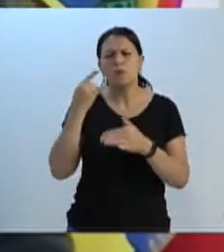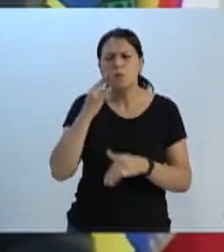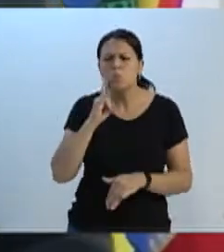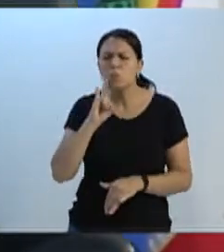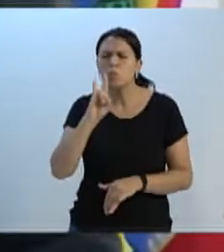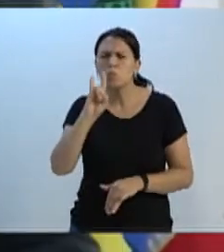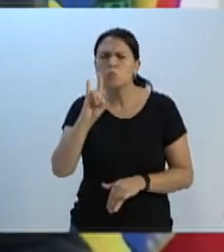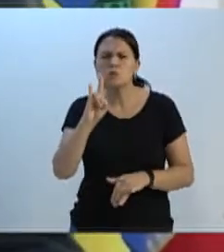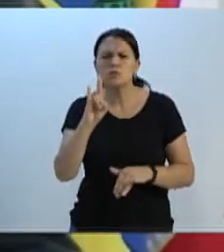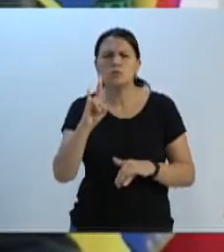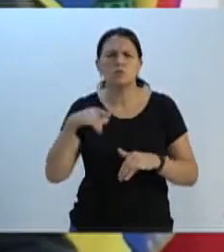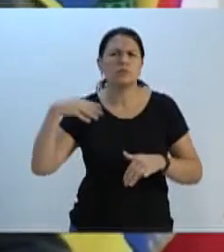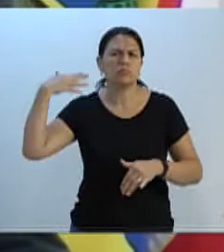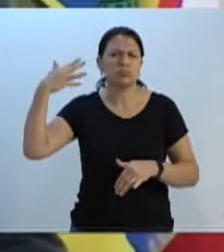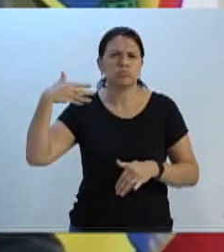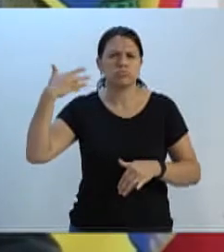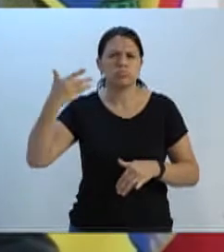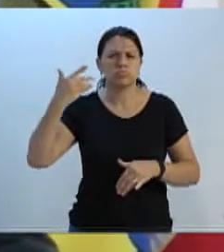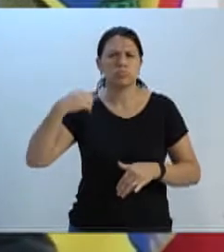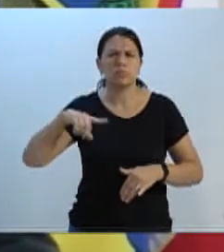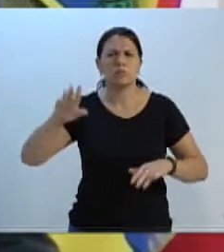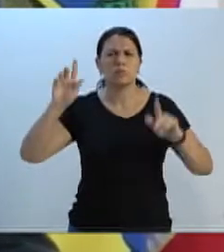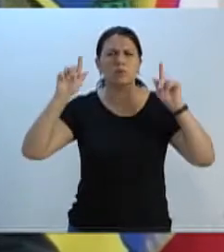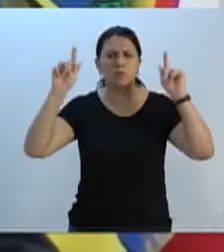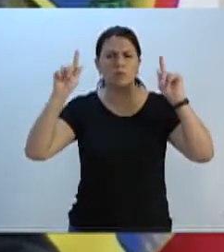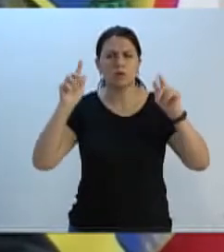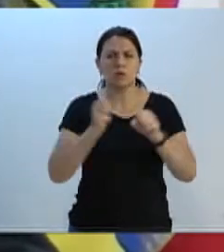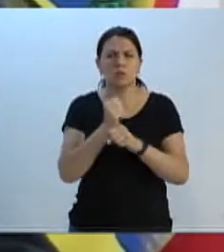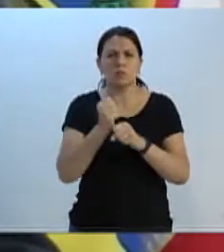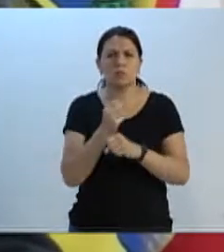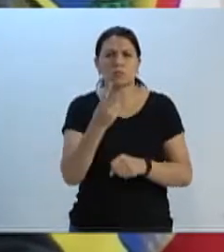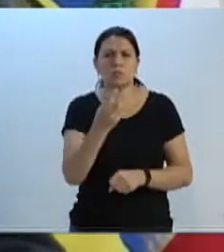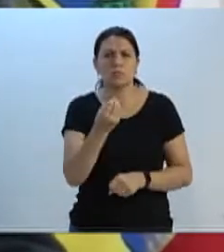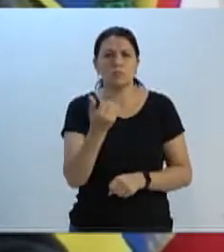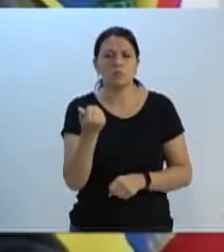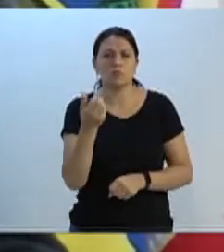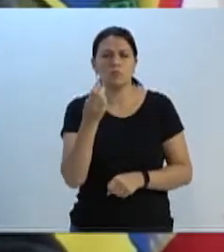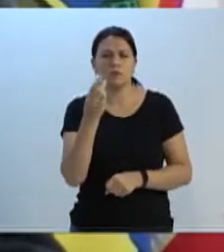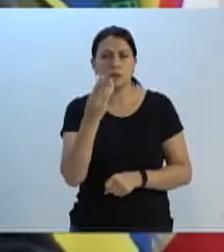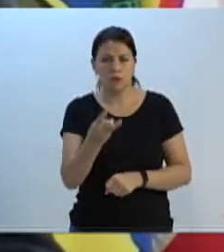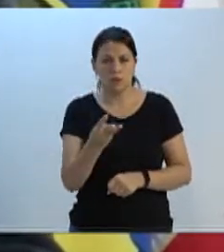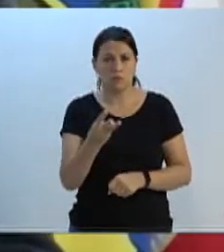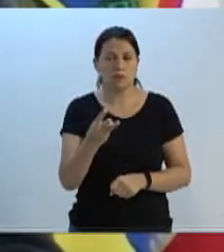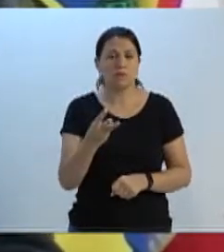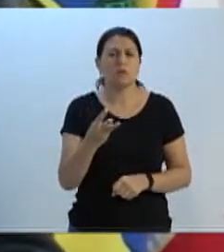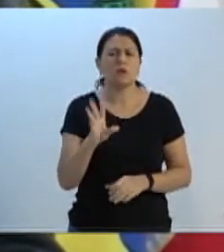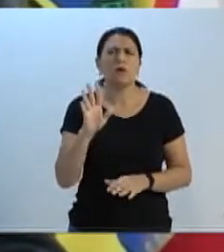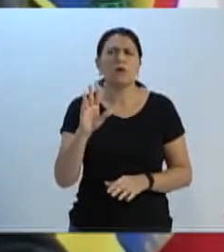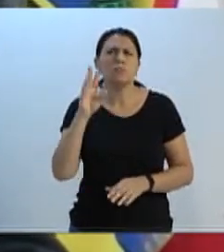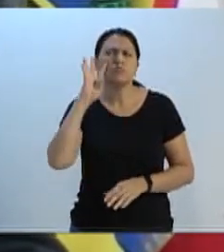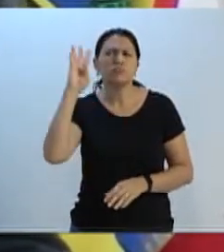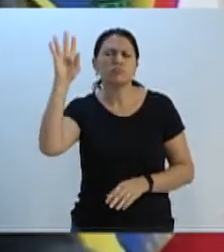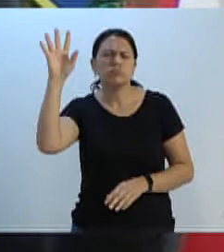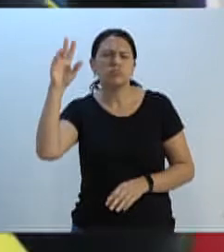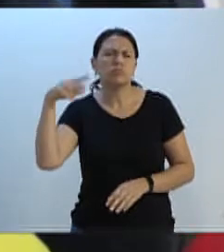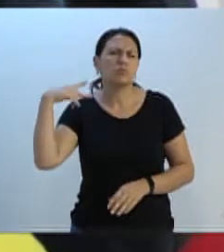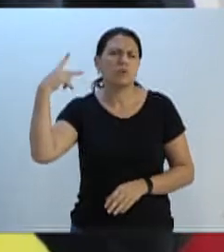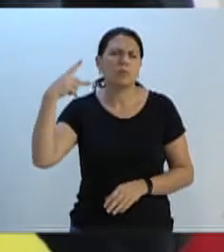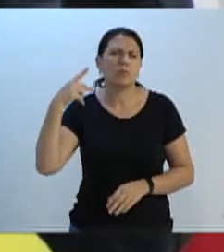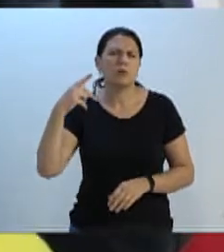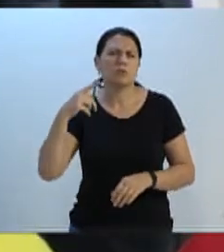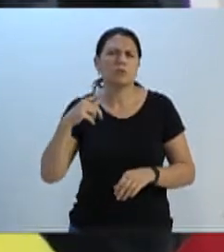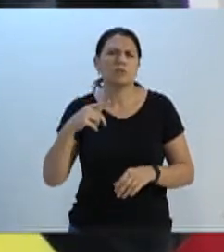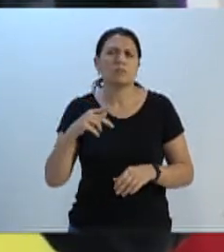senador, após os protestos de 2013, Luiz Henrique fez uma reflexão sobre o momento político do Brasil. E a